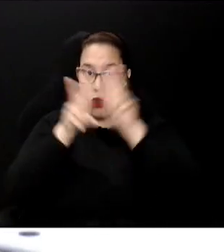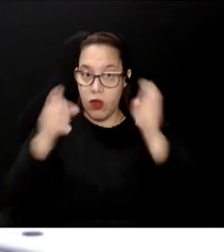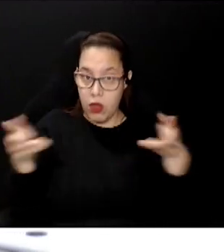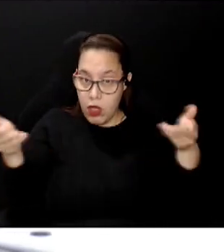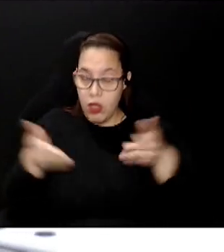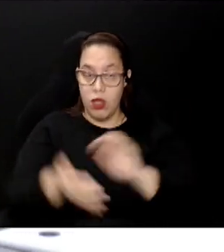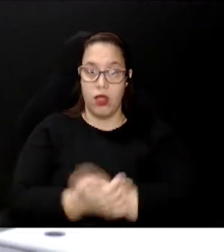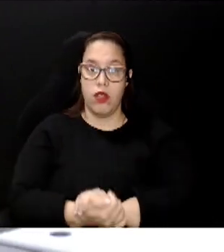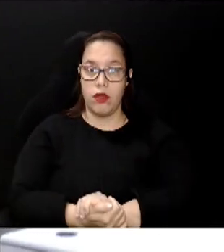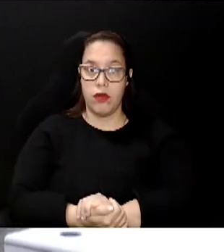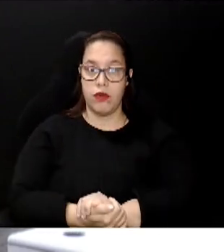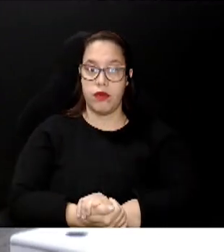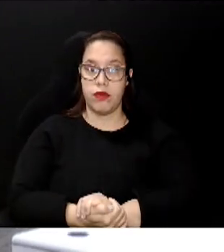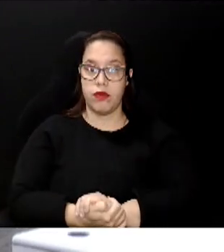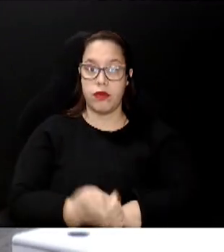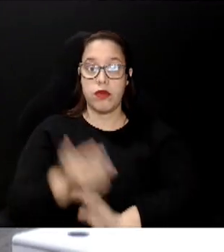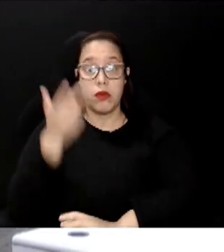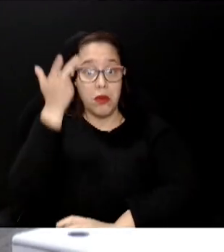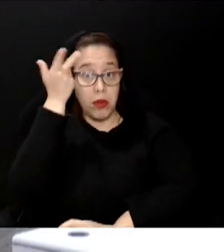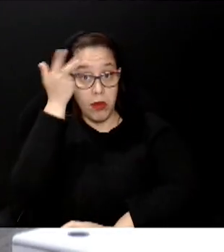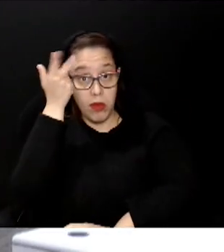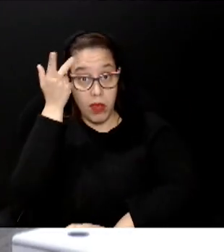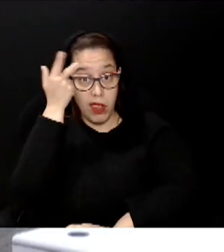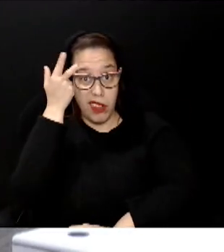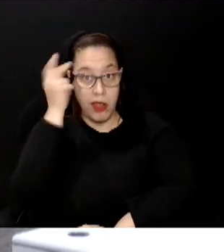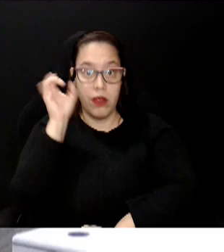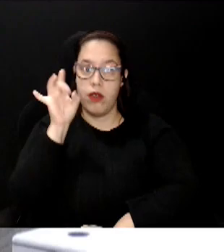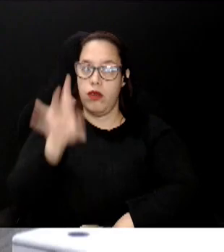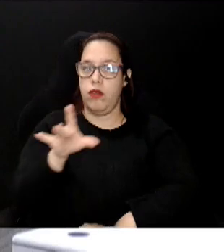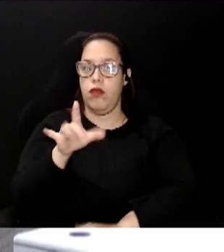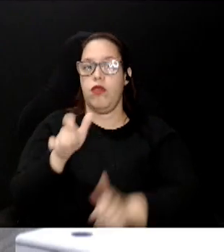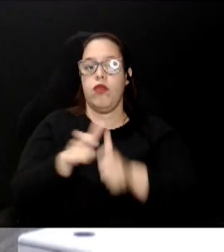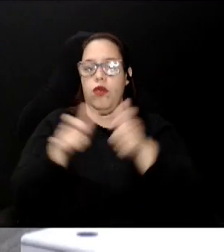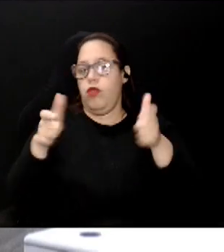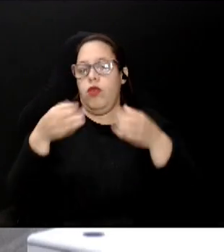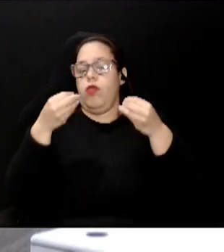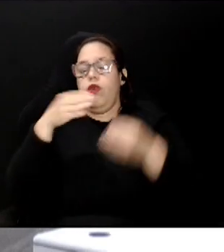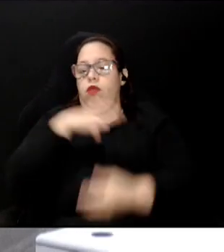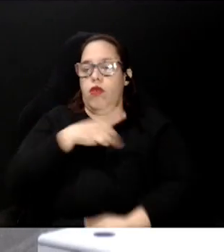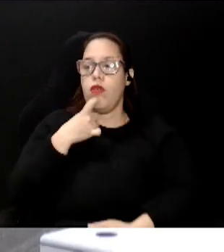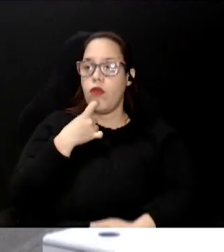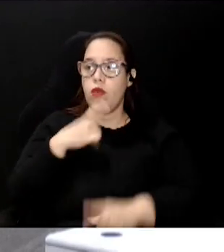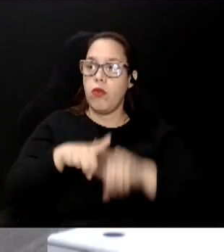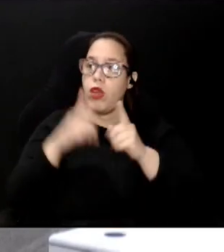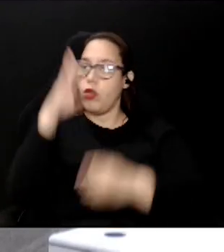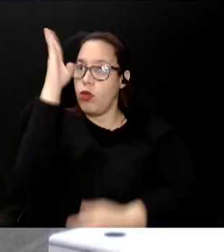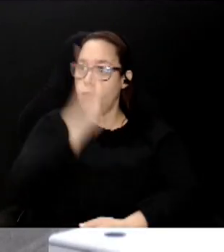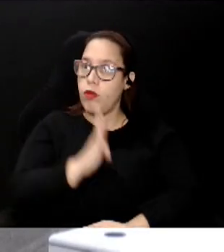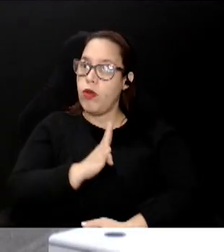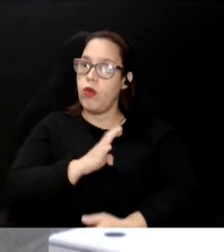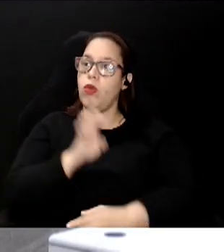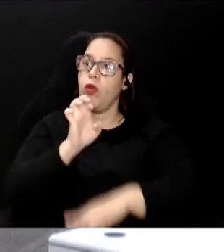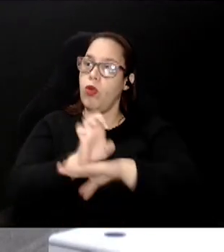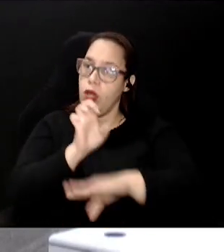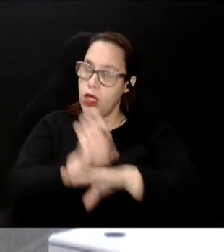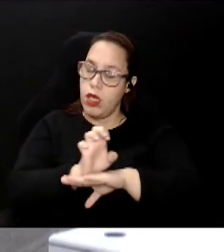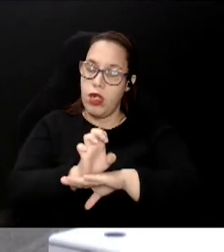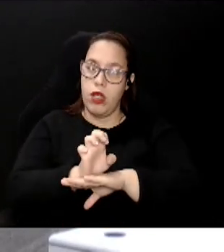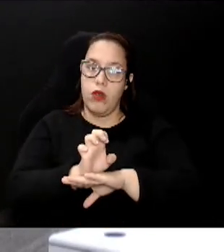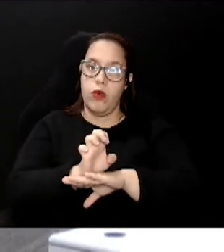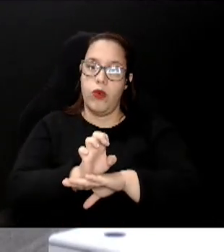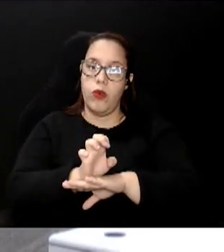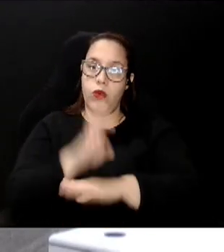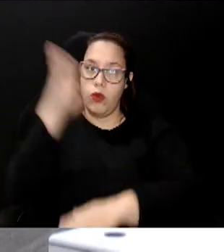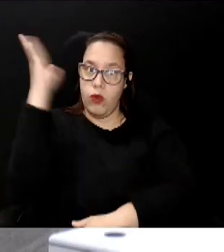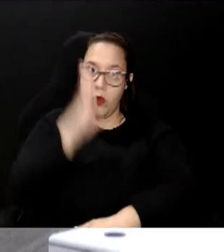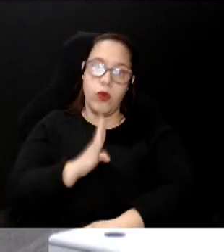muito comum, não só numa grande cidade como Campinas, mas em todo o Brasil, todo o estado, todo o Brasil e todo o